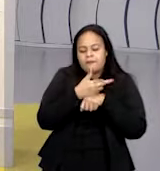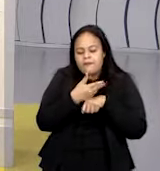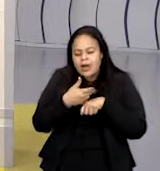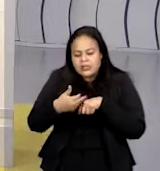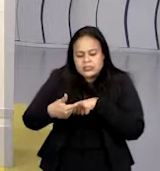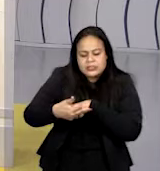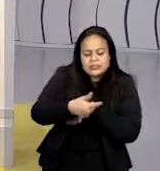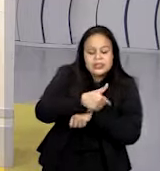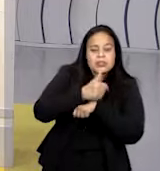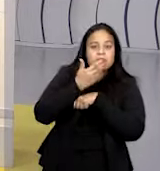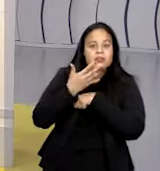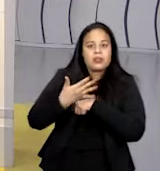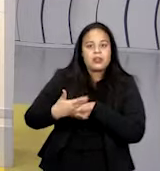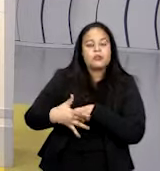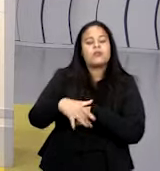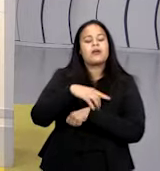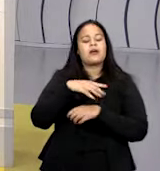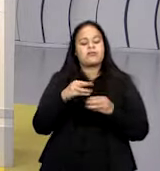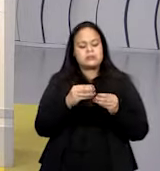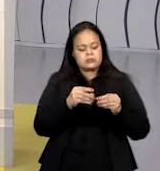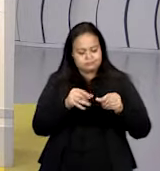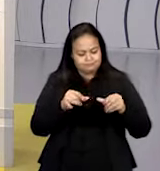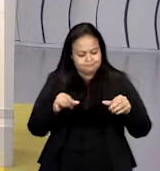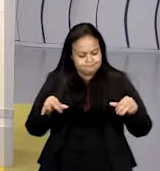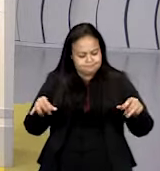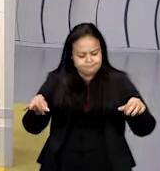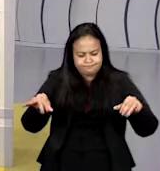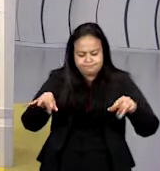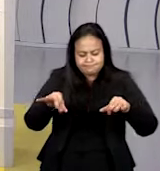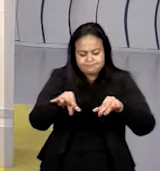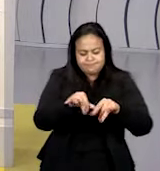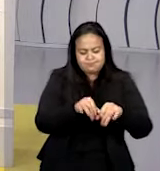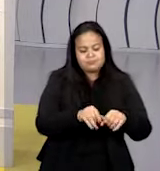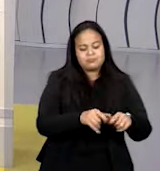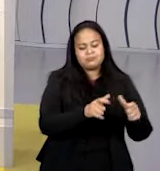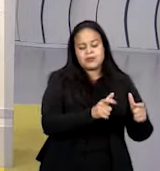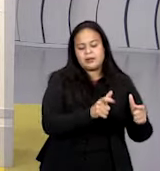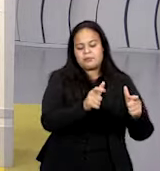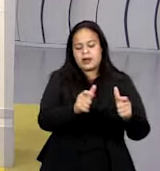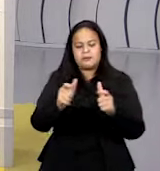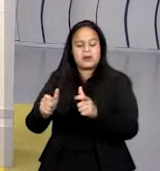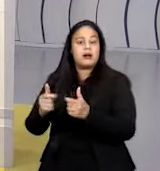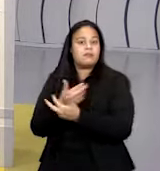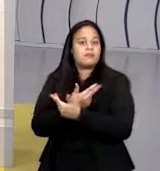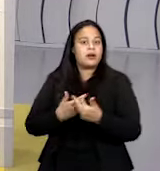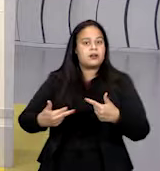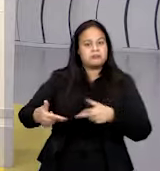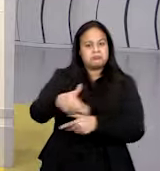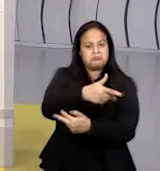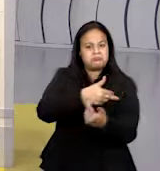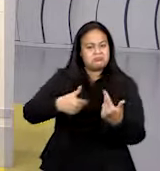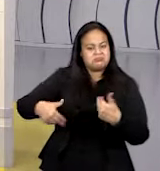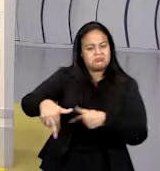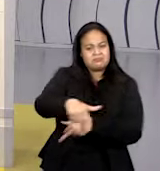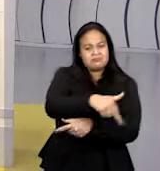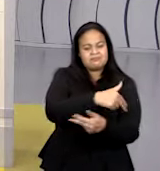é diversa, então vai ter diversas espécies misturadas, ela